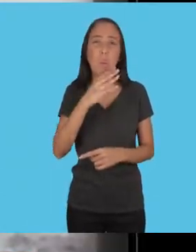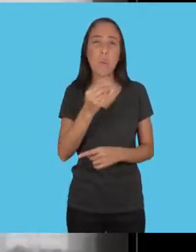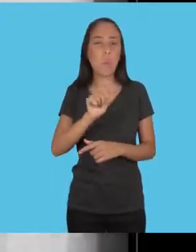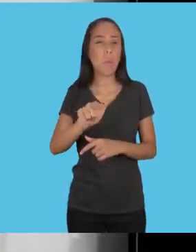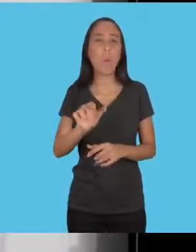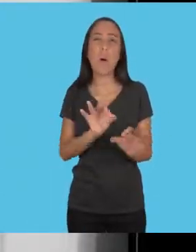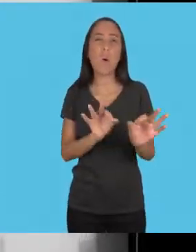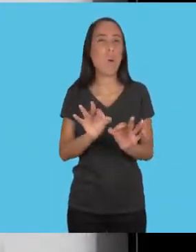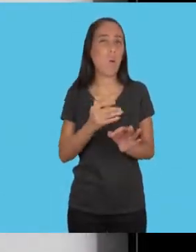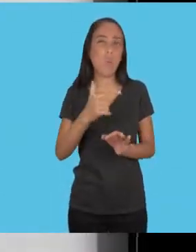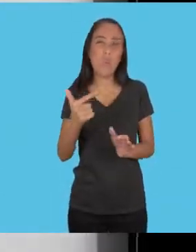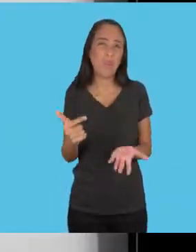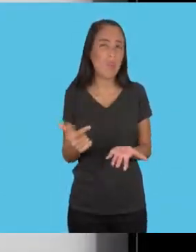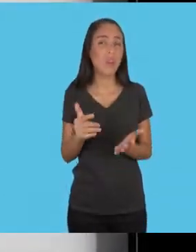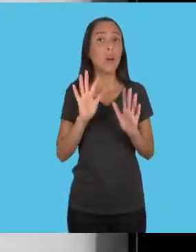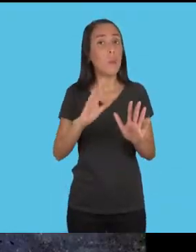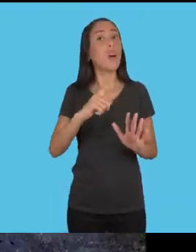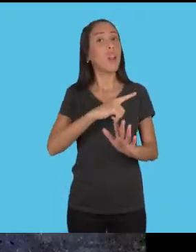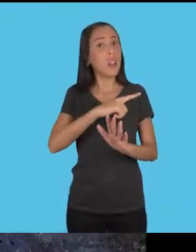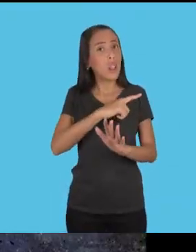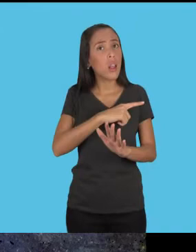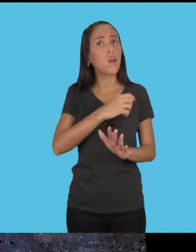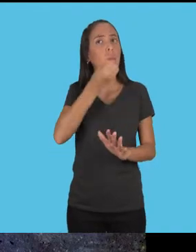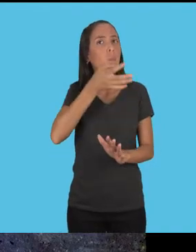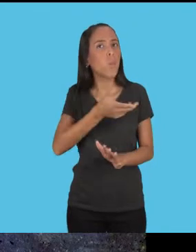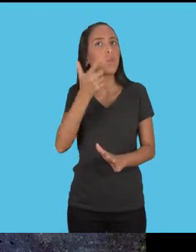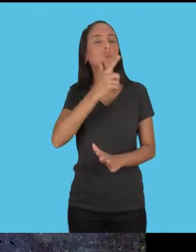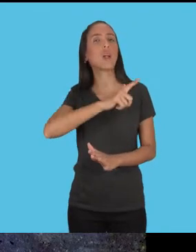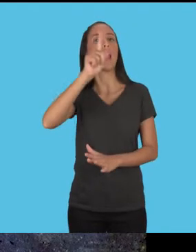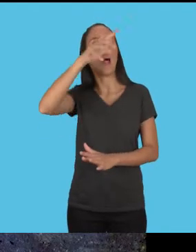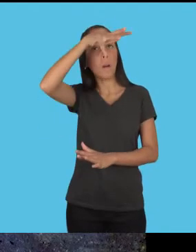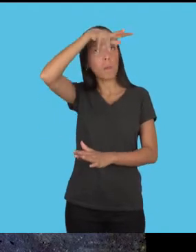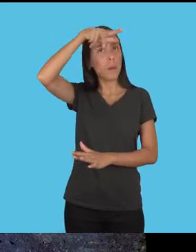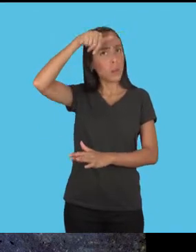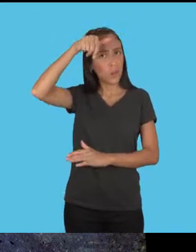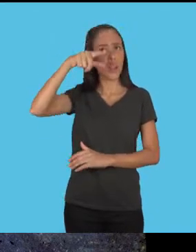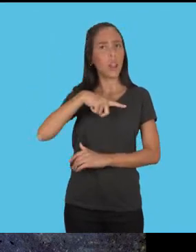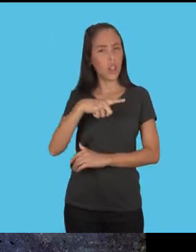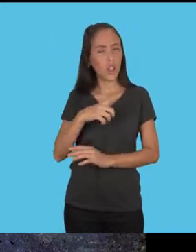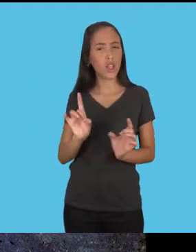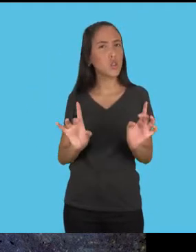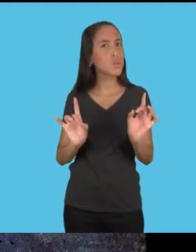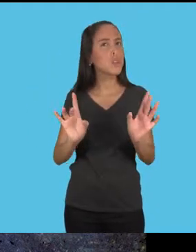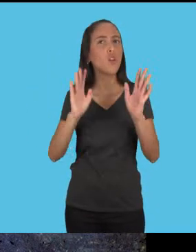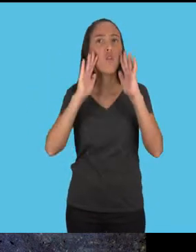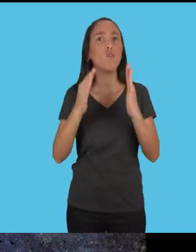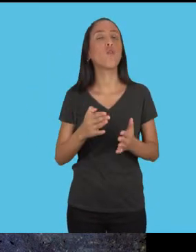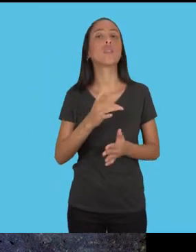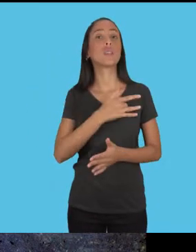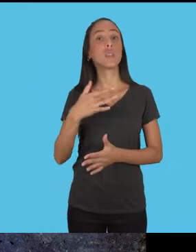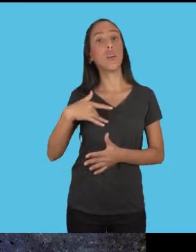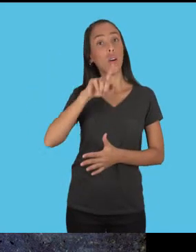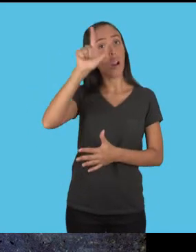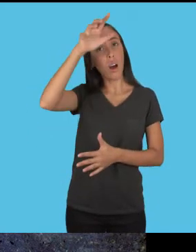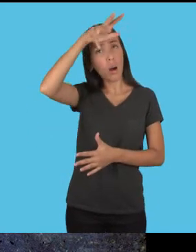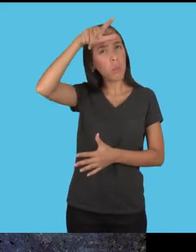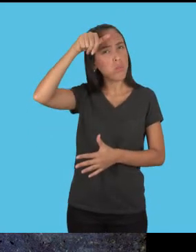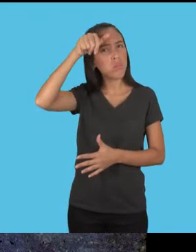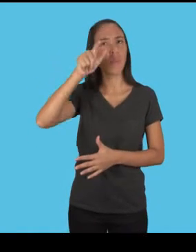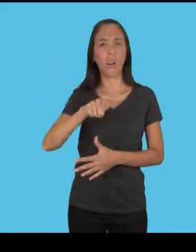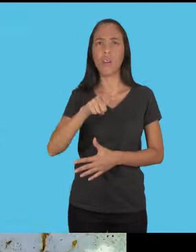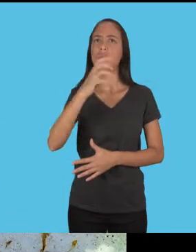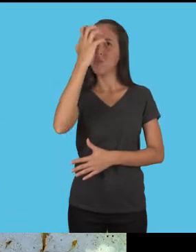não funcionam. Mas tem um serviço que está funcionando na Amazônia. Tem um Serviço Especial de Saúde da Amazônia, que é um serviço